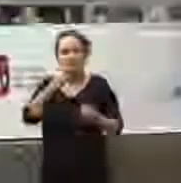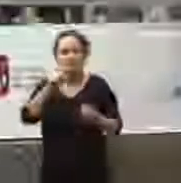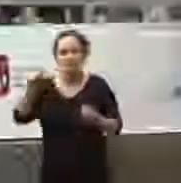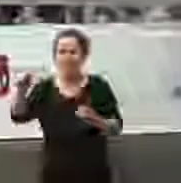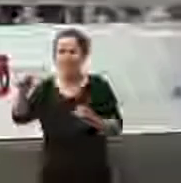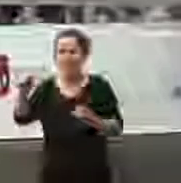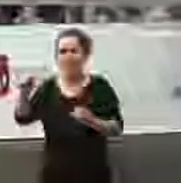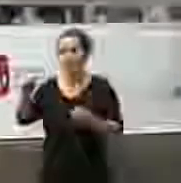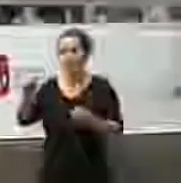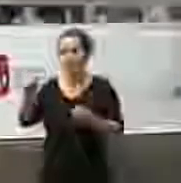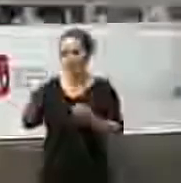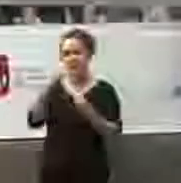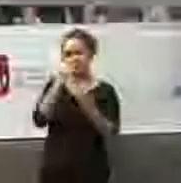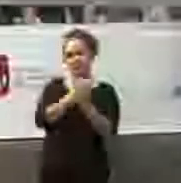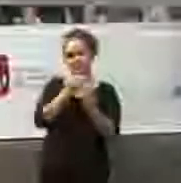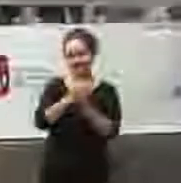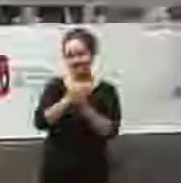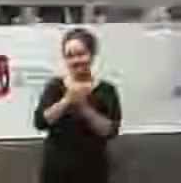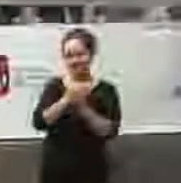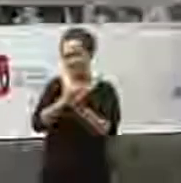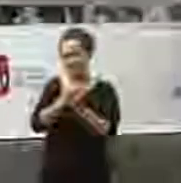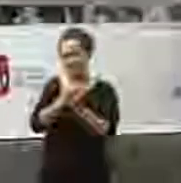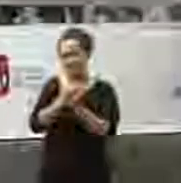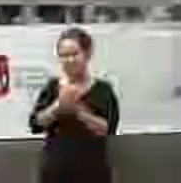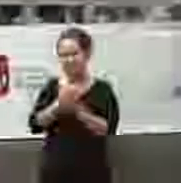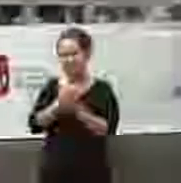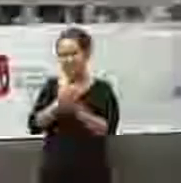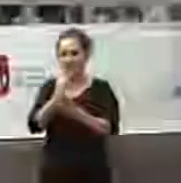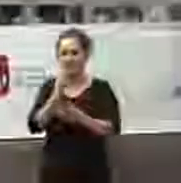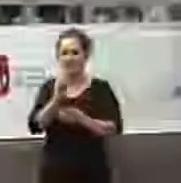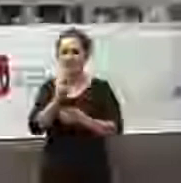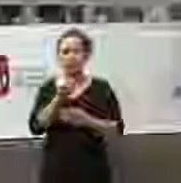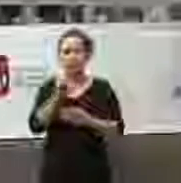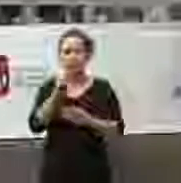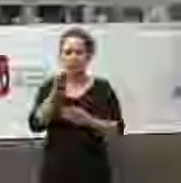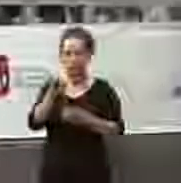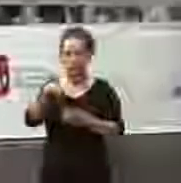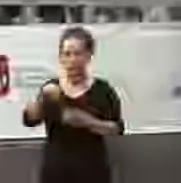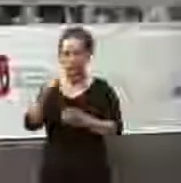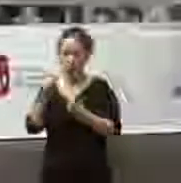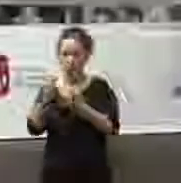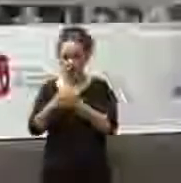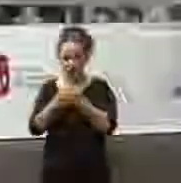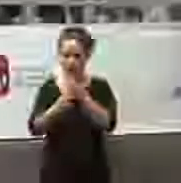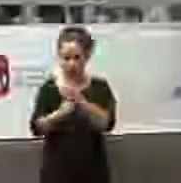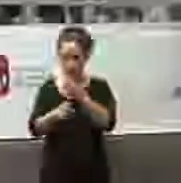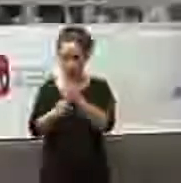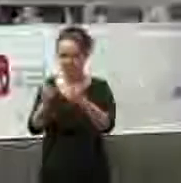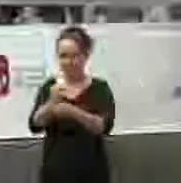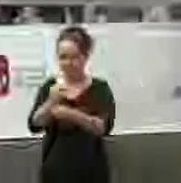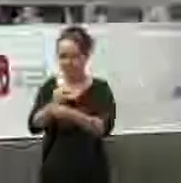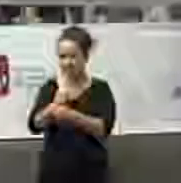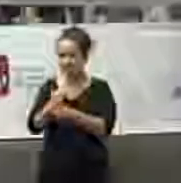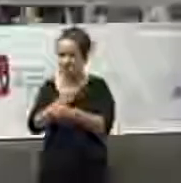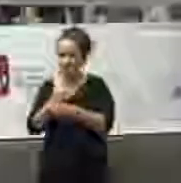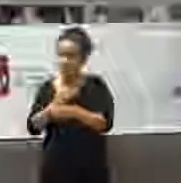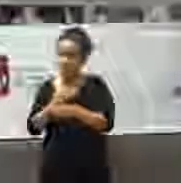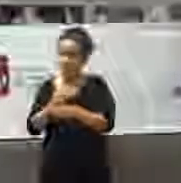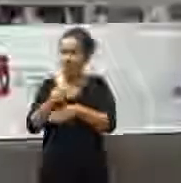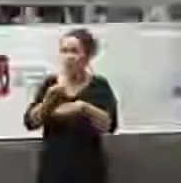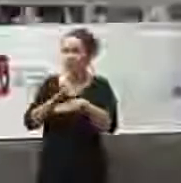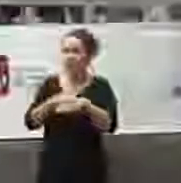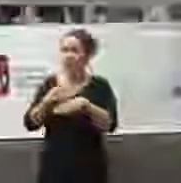demanda 1800 demandas do tribunal de contas todos os anos então isso dá cerca de mais ou menos